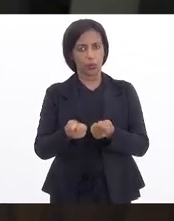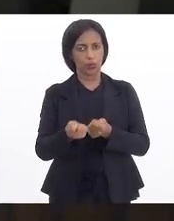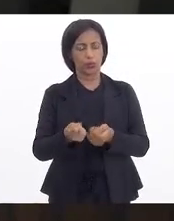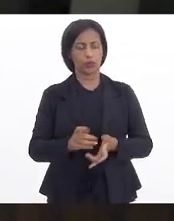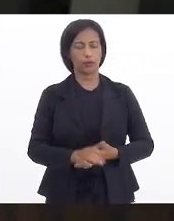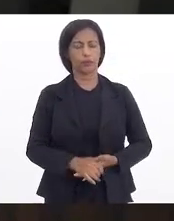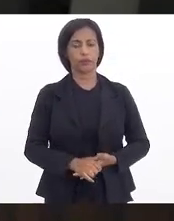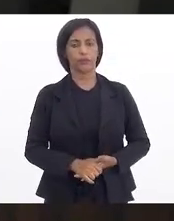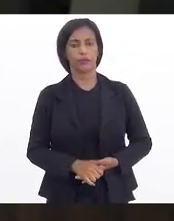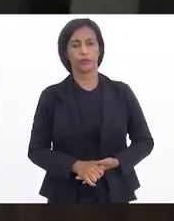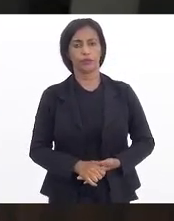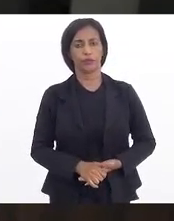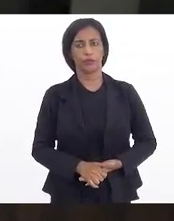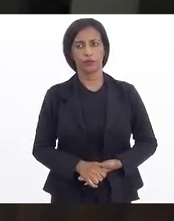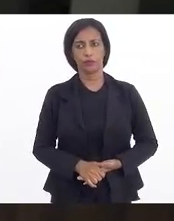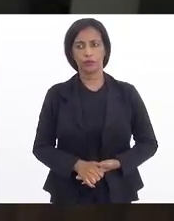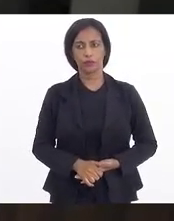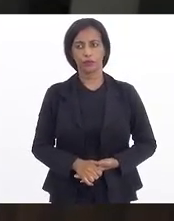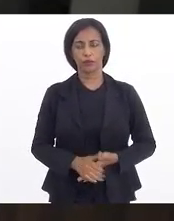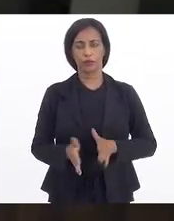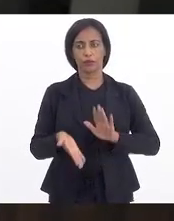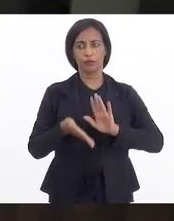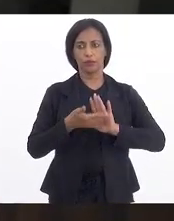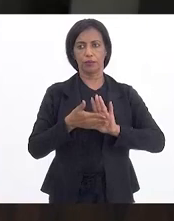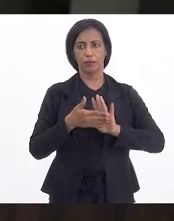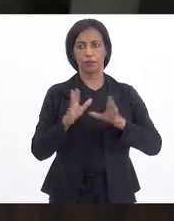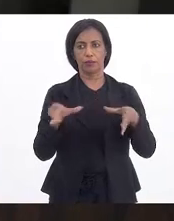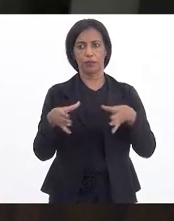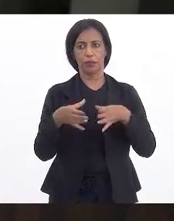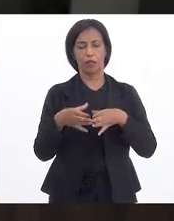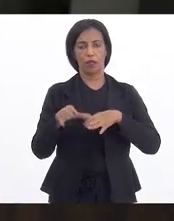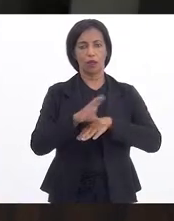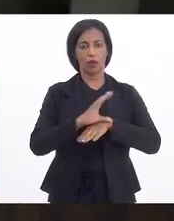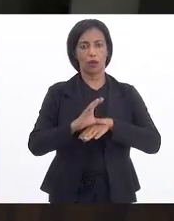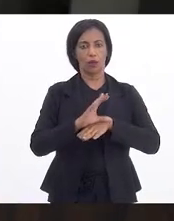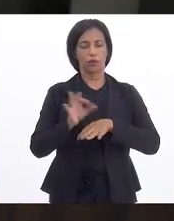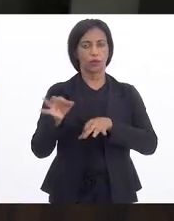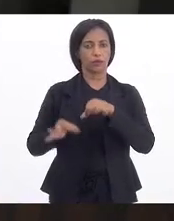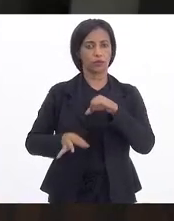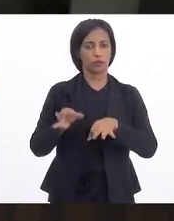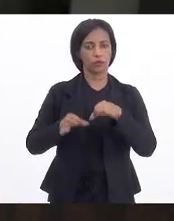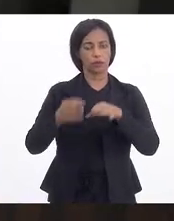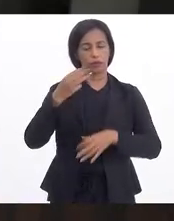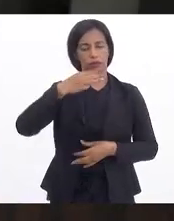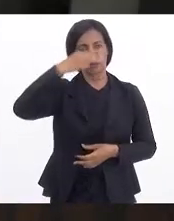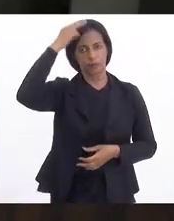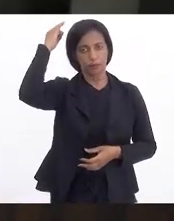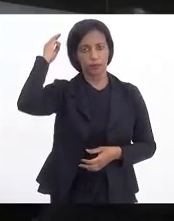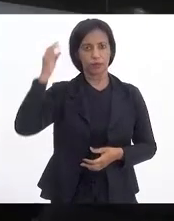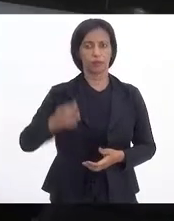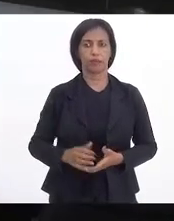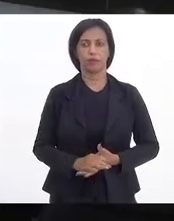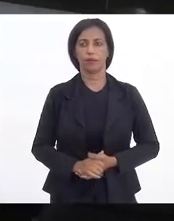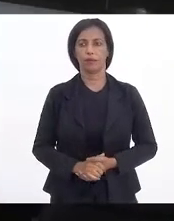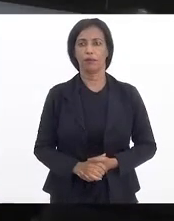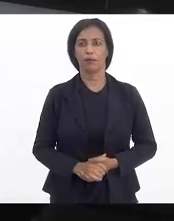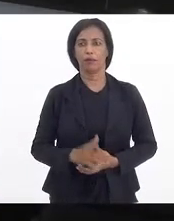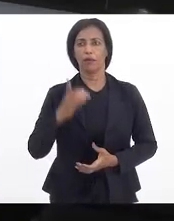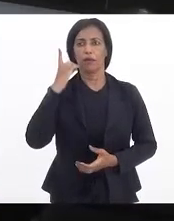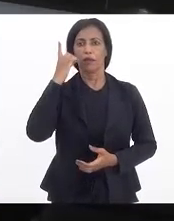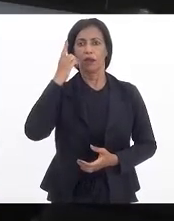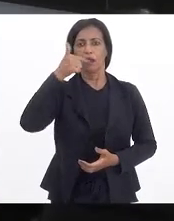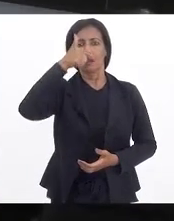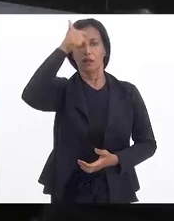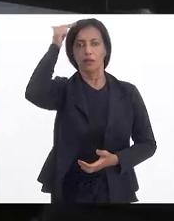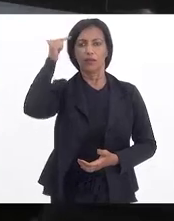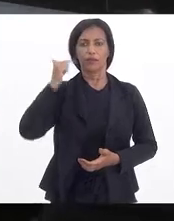controle e ele te parecer pela comissão de condição notícia Deputado Márcio Pacheco Deputado